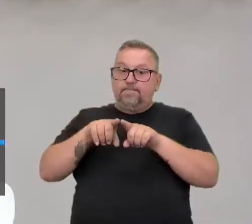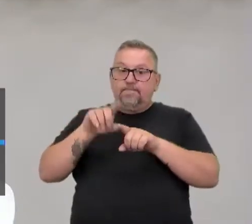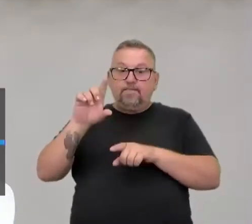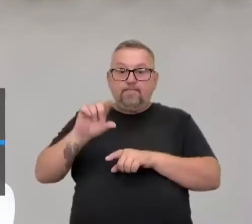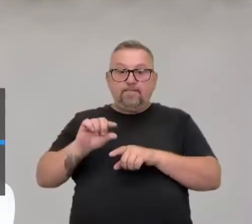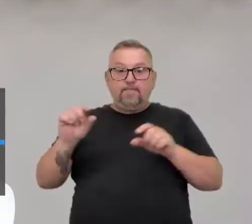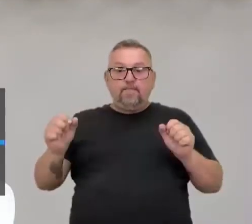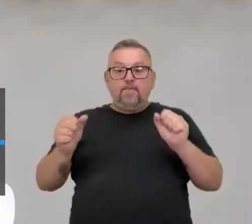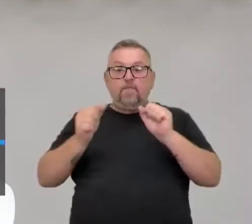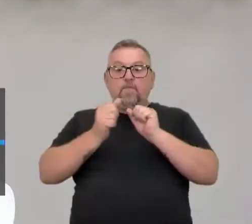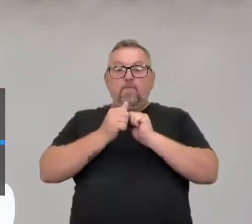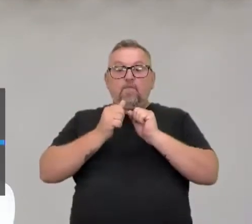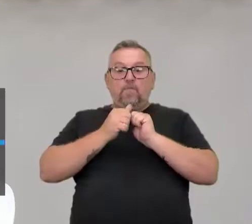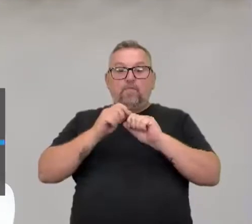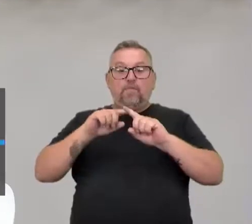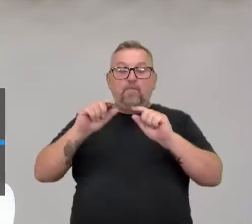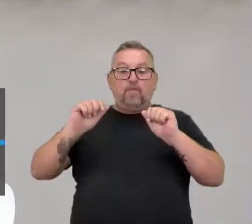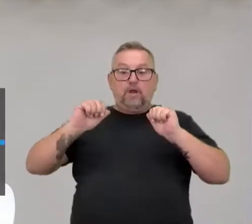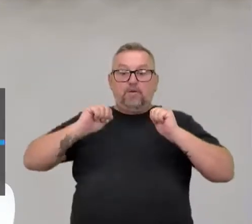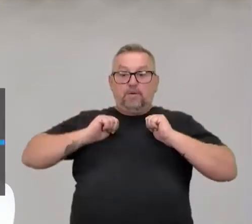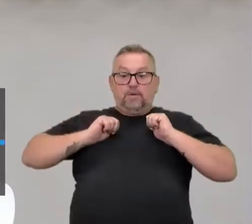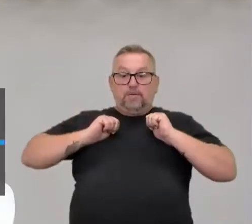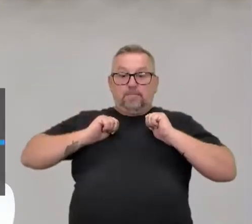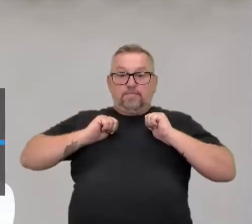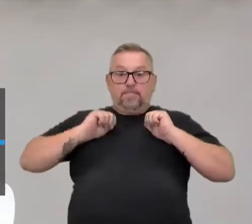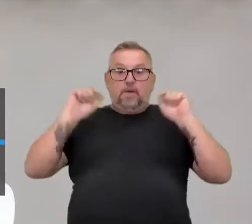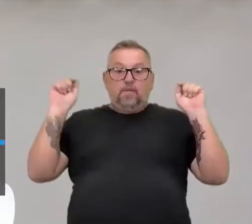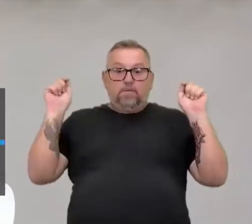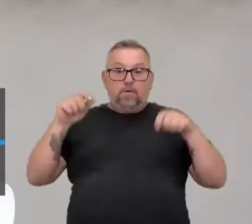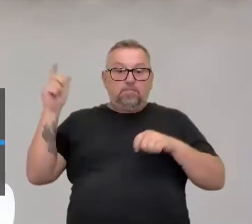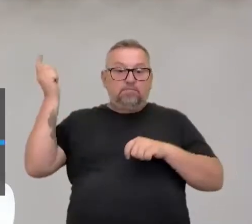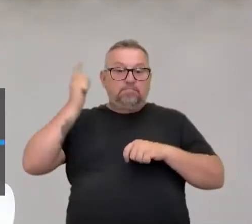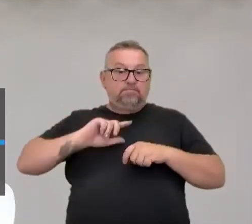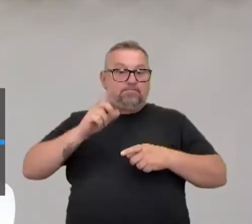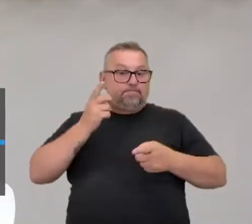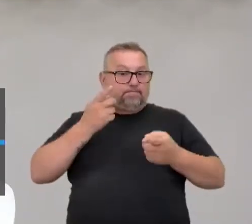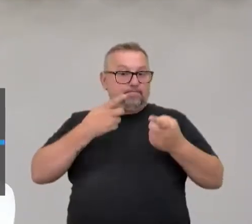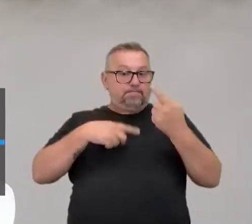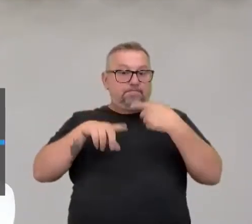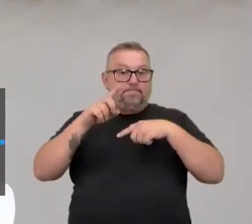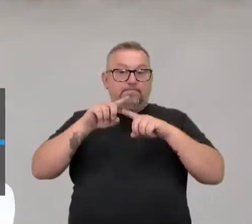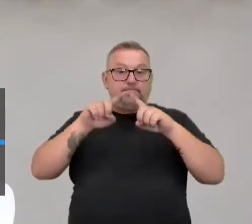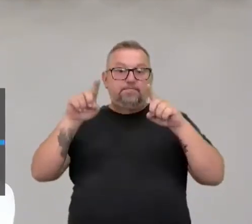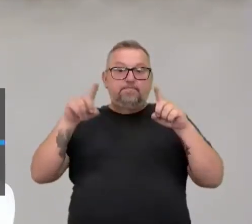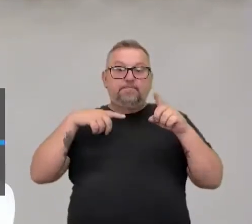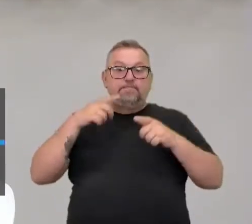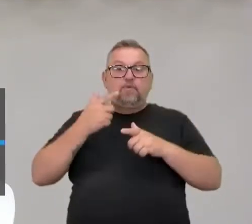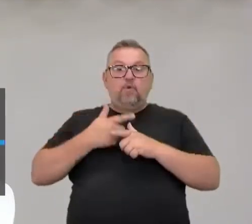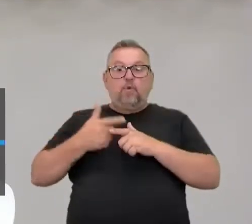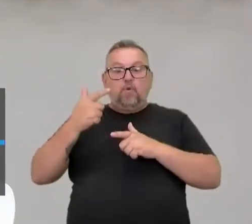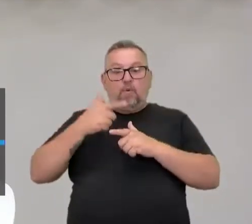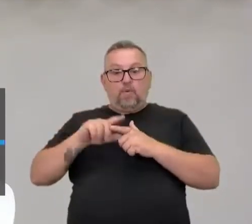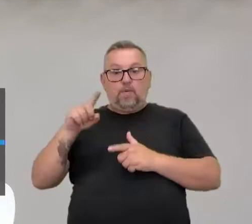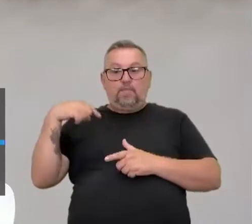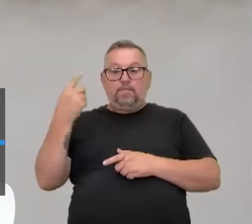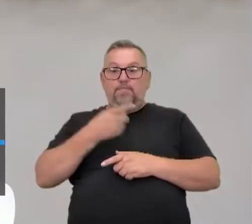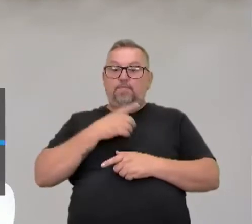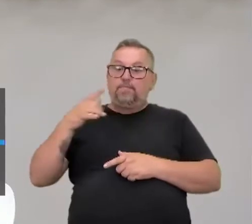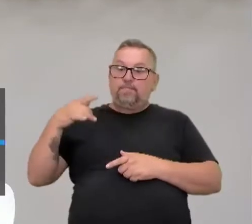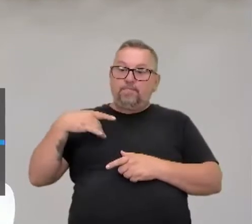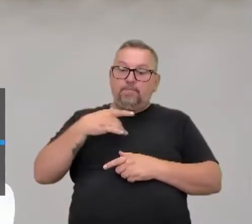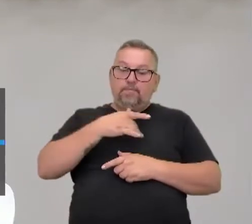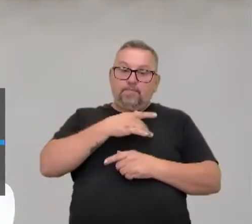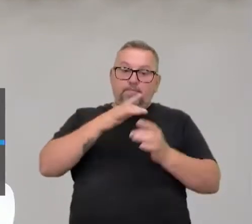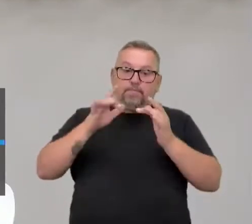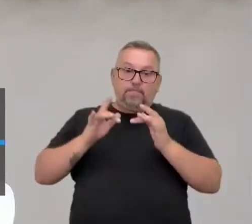aí junto com o sedentarismo a gente pode evoluir agora, né, para problemas na nossa saúde